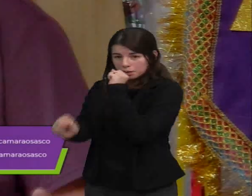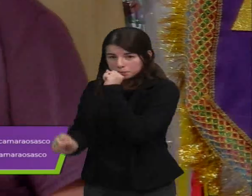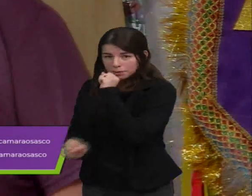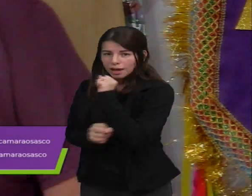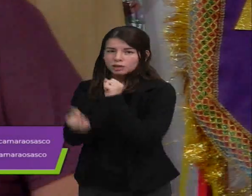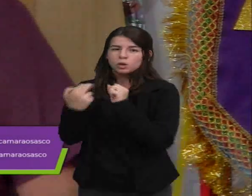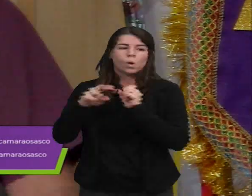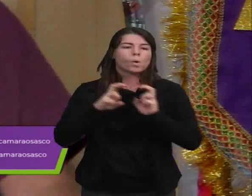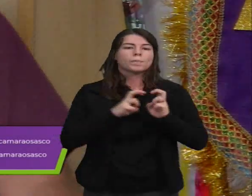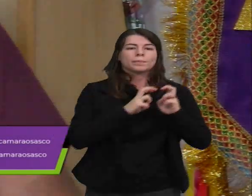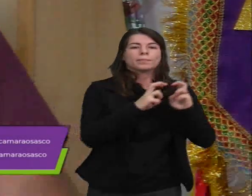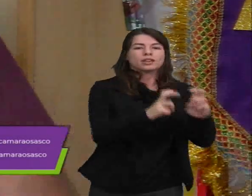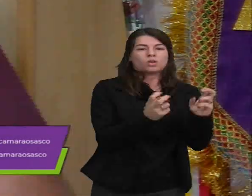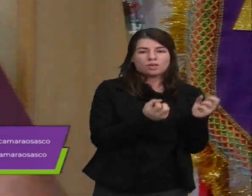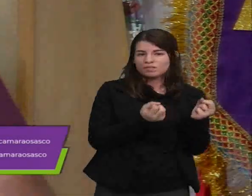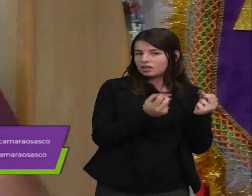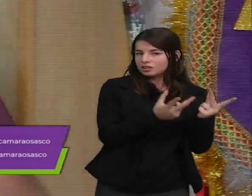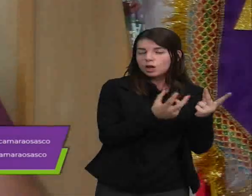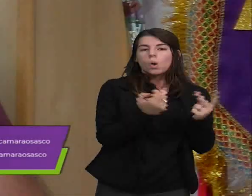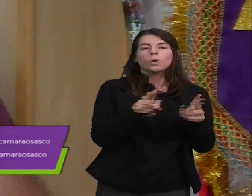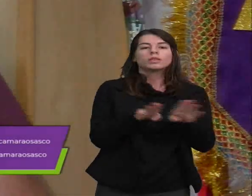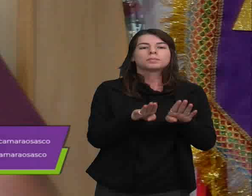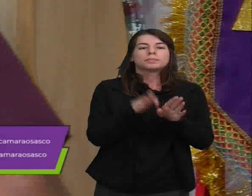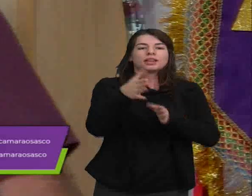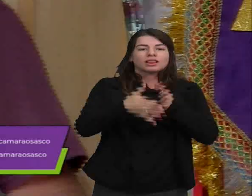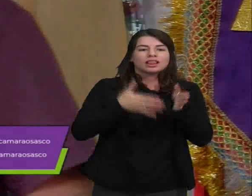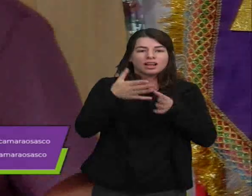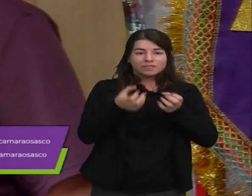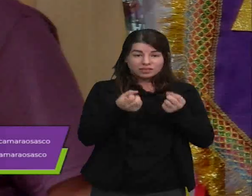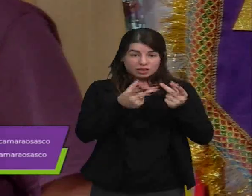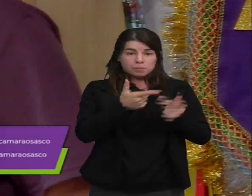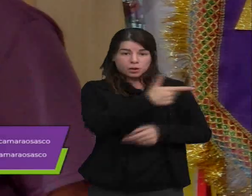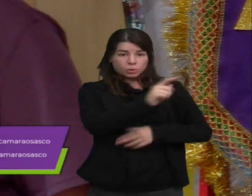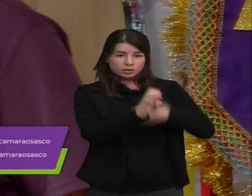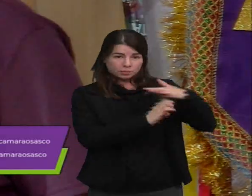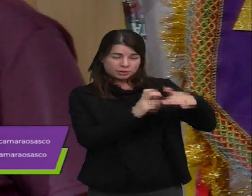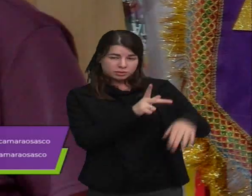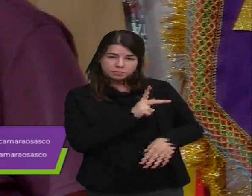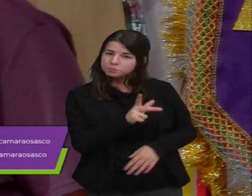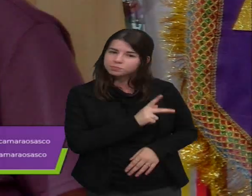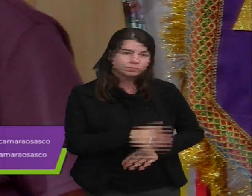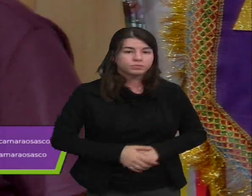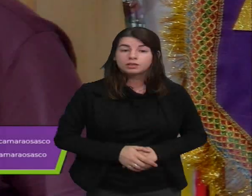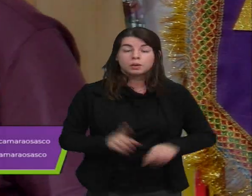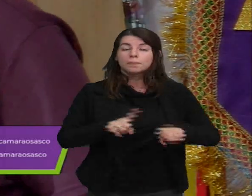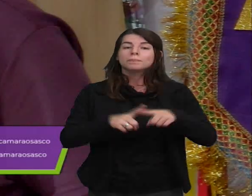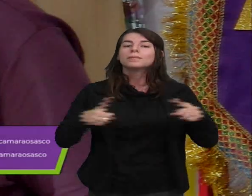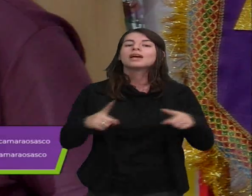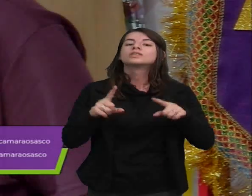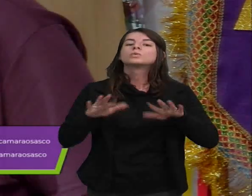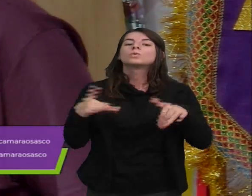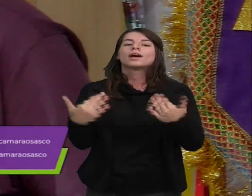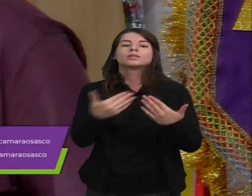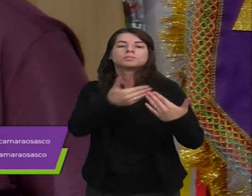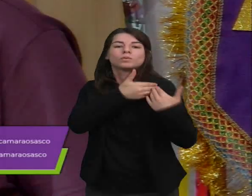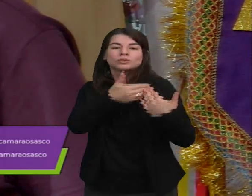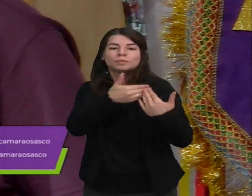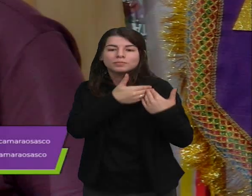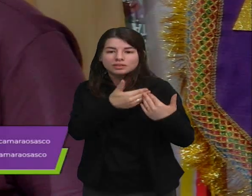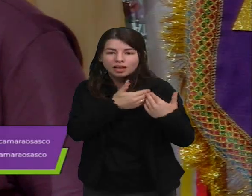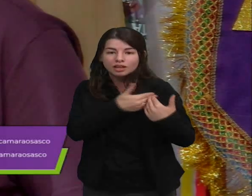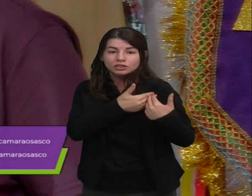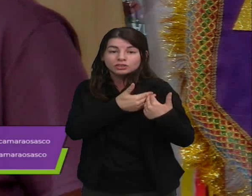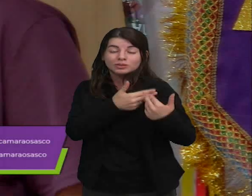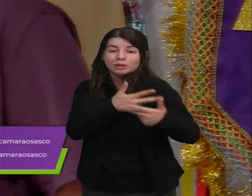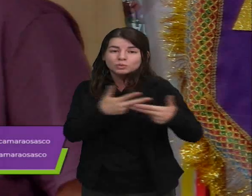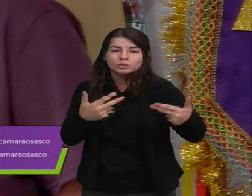metrô a privatização da CPTM mas sim um modelo de estado e o papel dos serviços essenciais